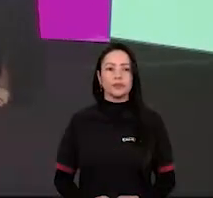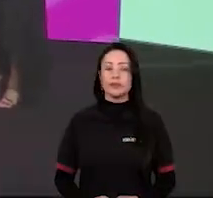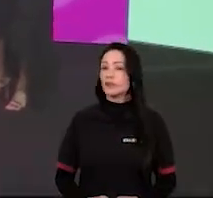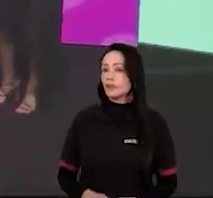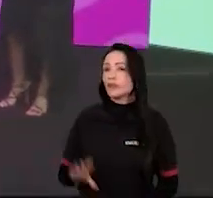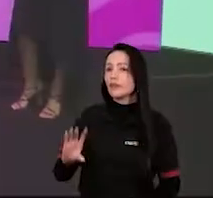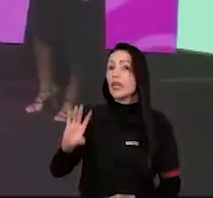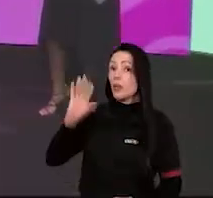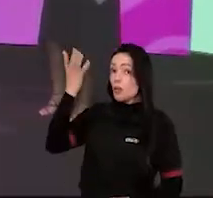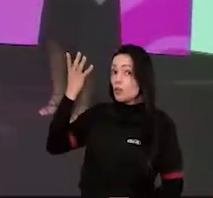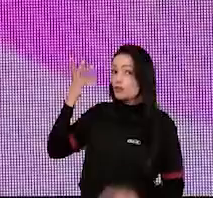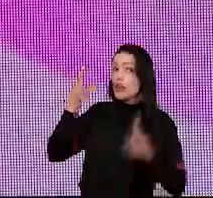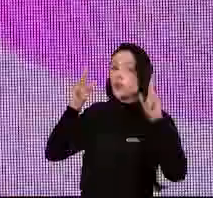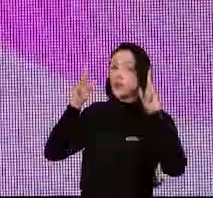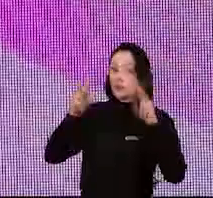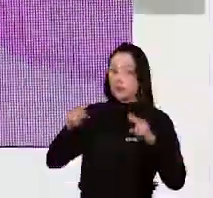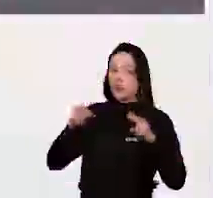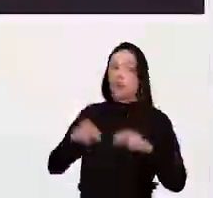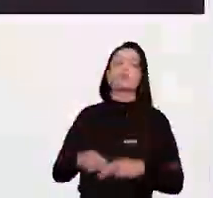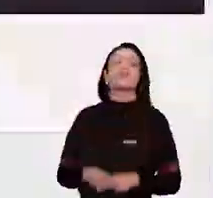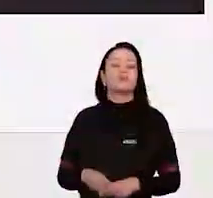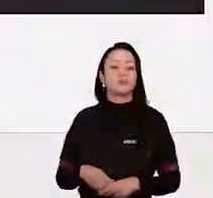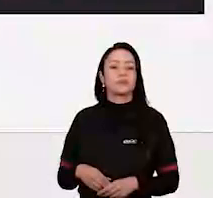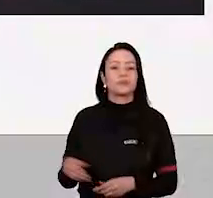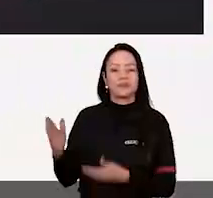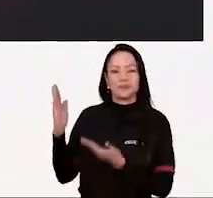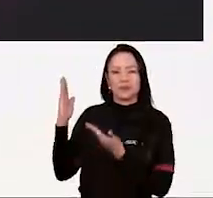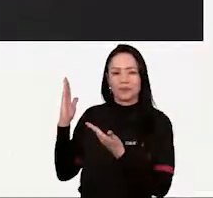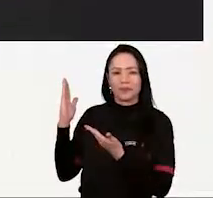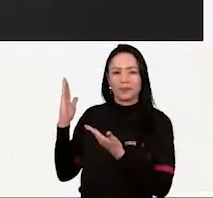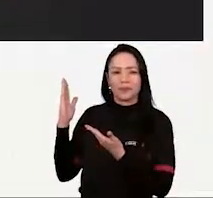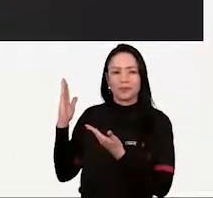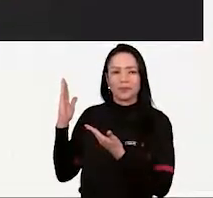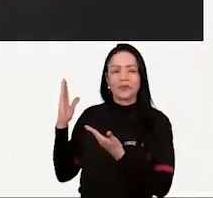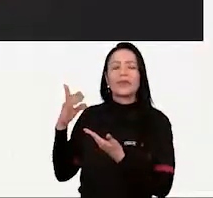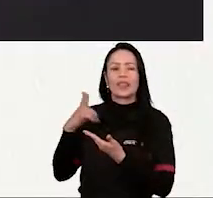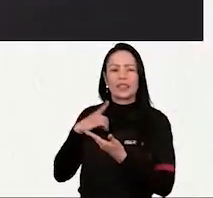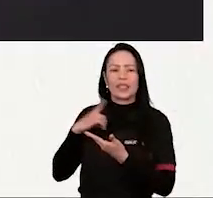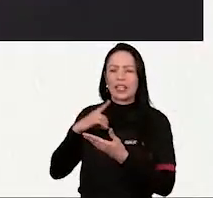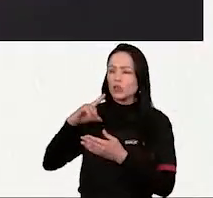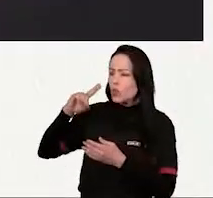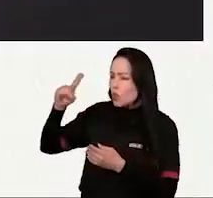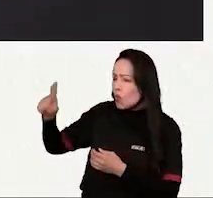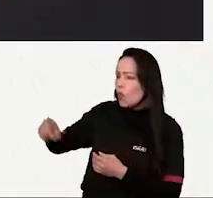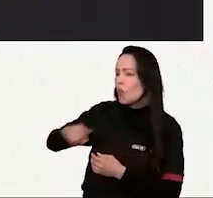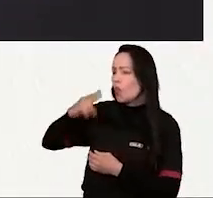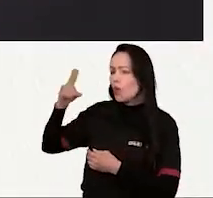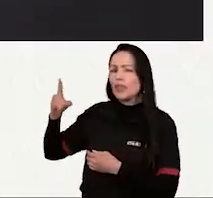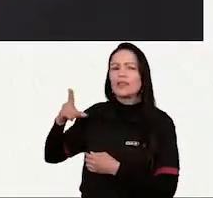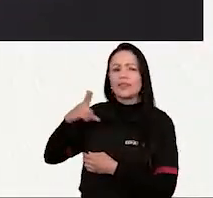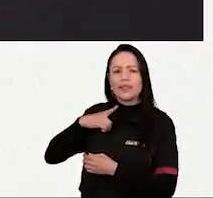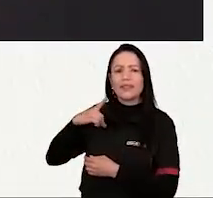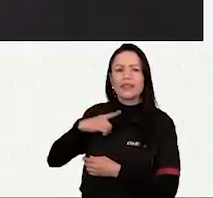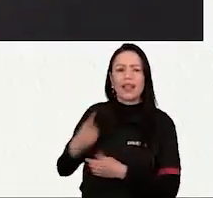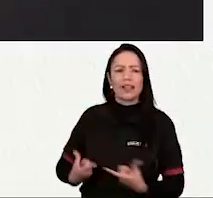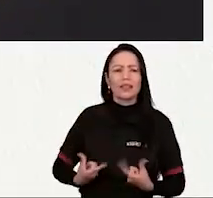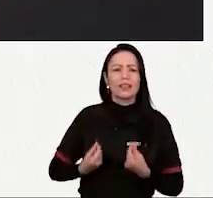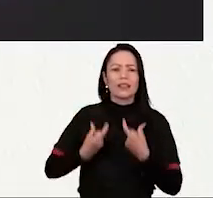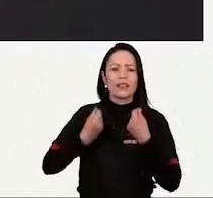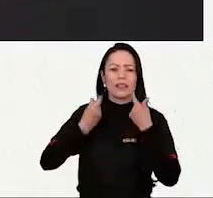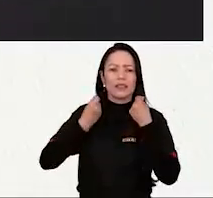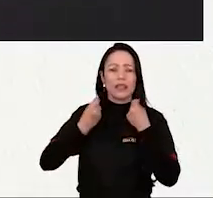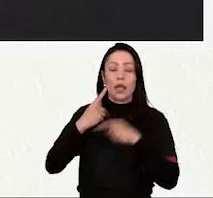mesma situação, ó, já tem 360 graus do conduto acometido por, né, várias neoformações, né? Então isso